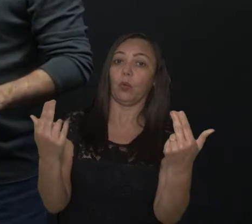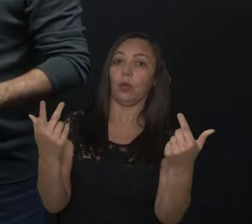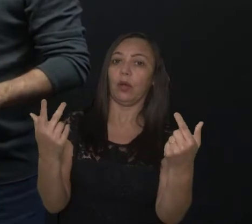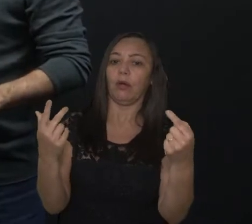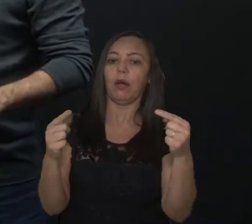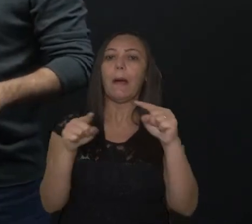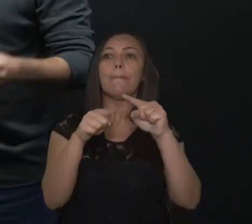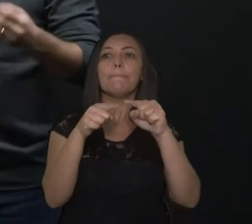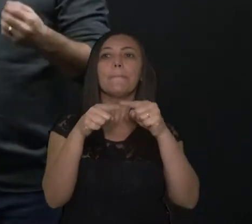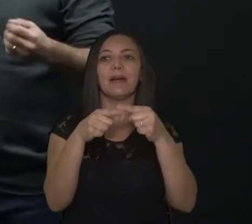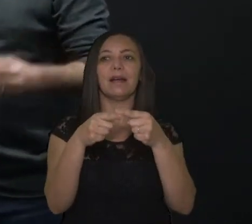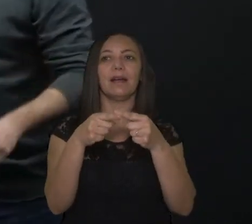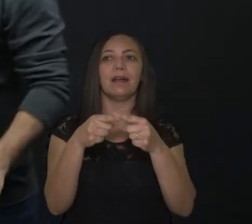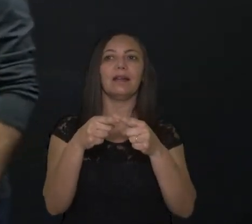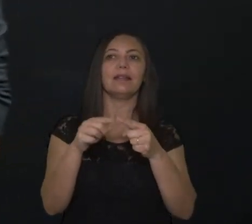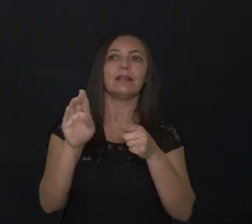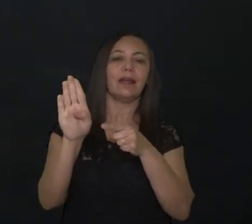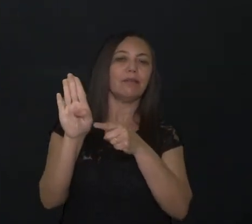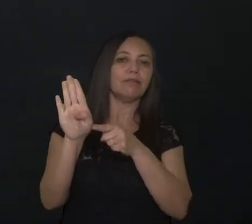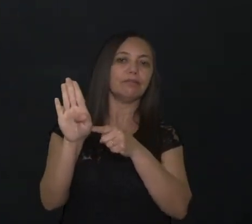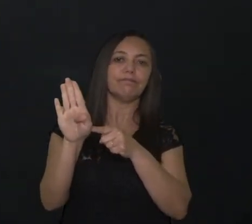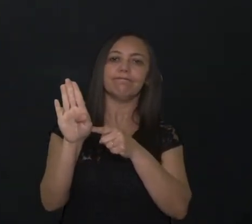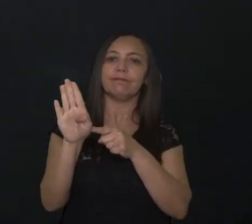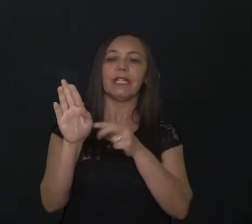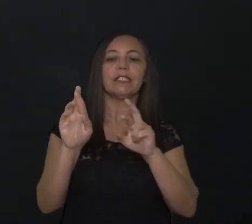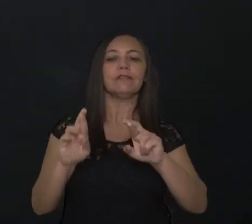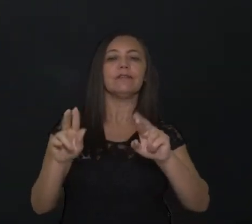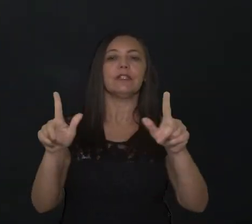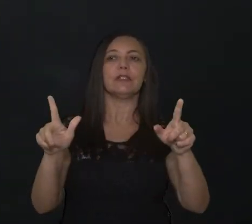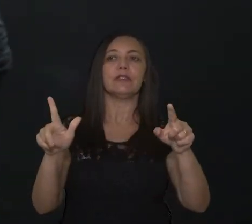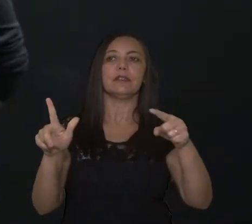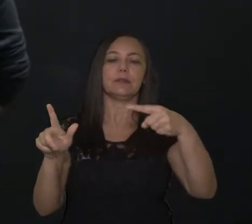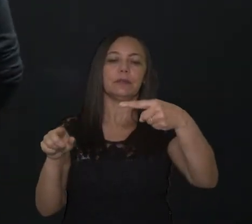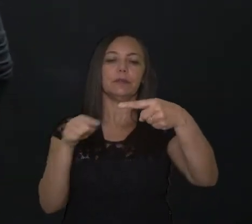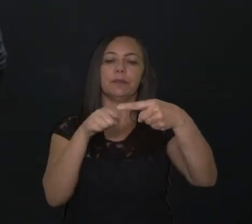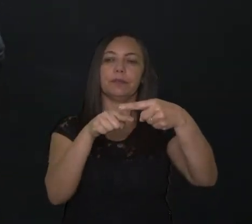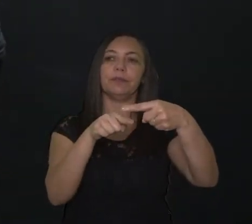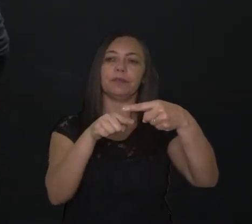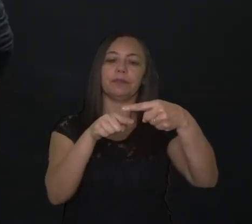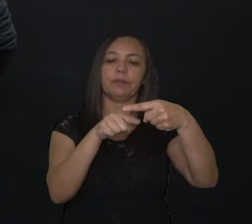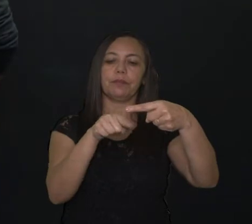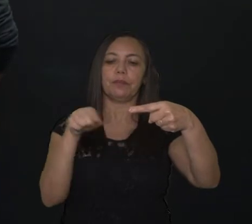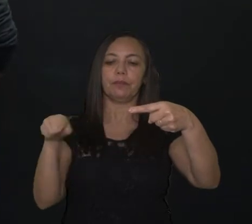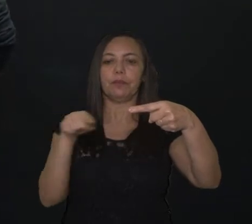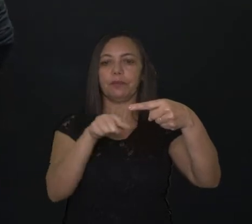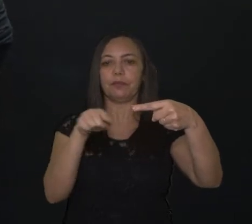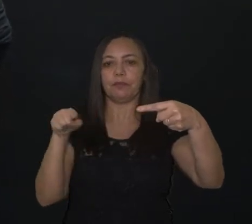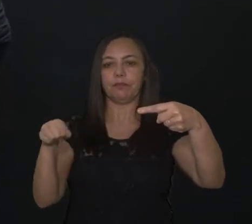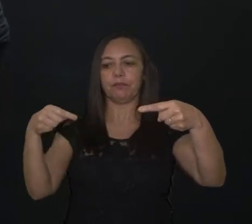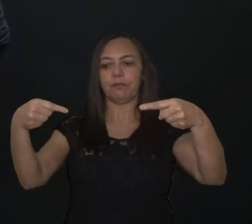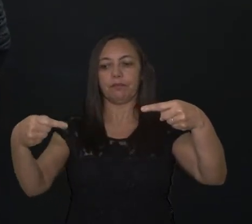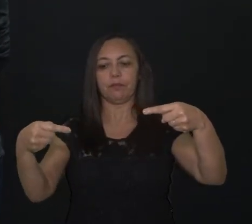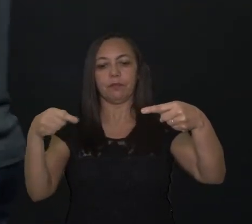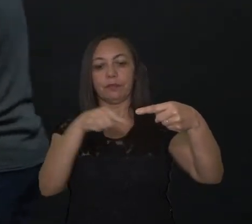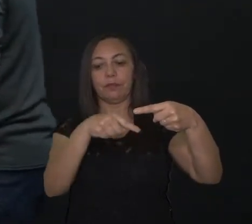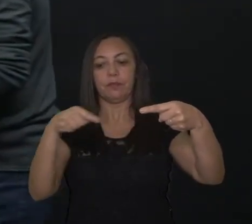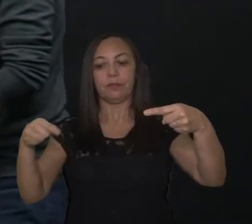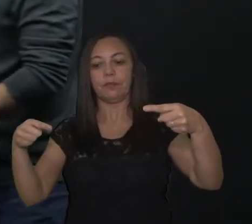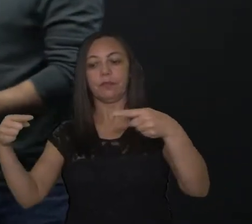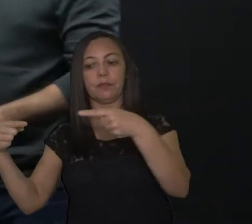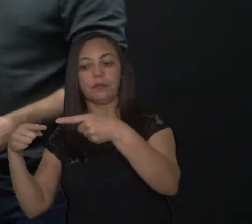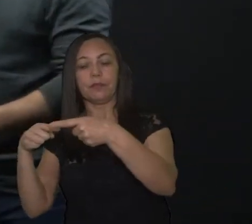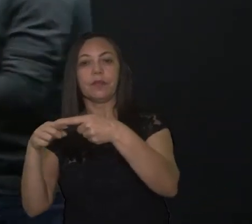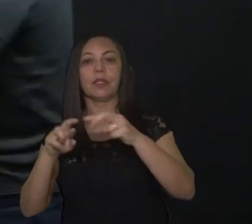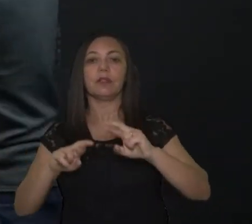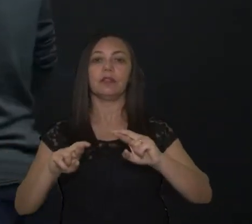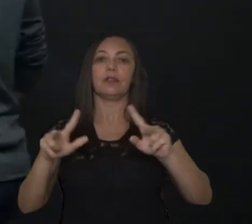não acontece aqui embaixo. O que eu vou fazer aqui então? Reparem. Sendo esses denominadores diferentes, a gente